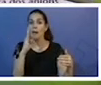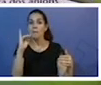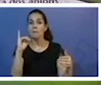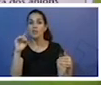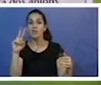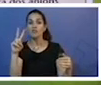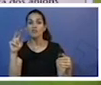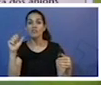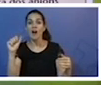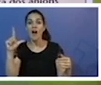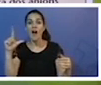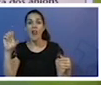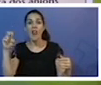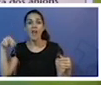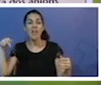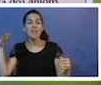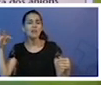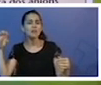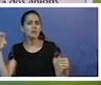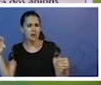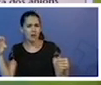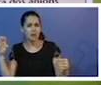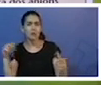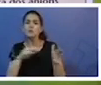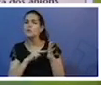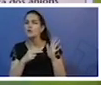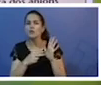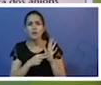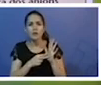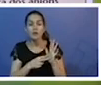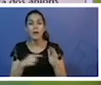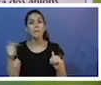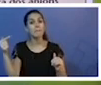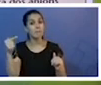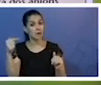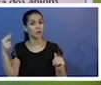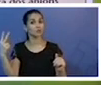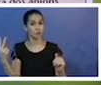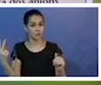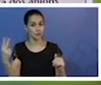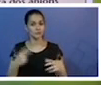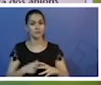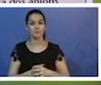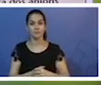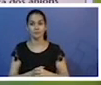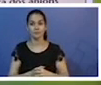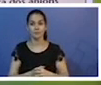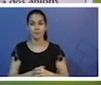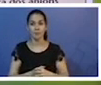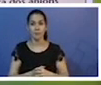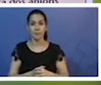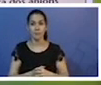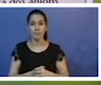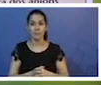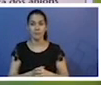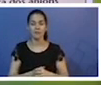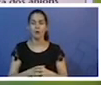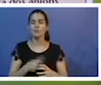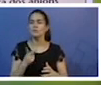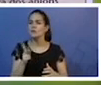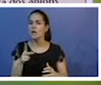carga -2. Aqui a gente tem os monovalentes, que tem carga -1, os bivalentes, que tem